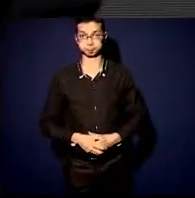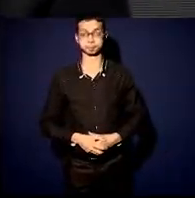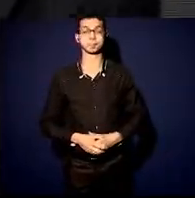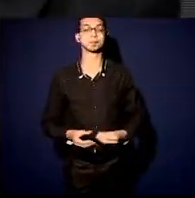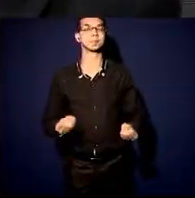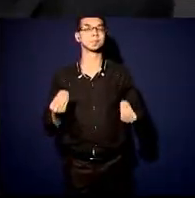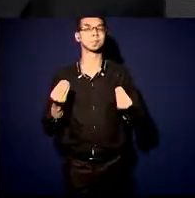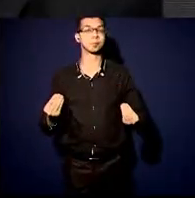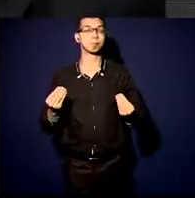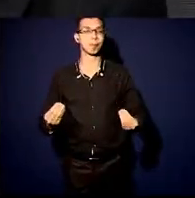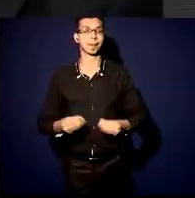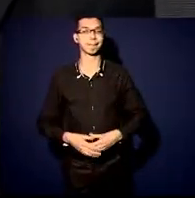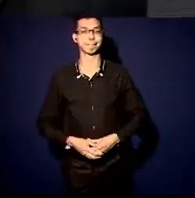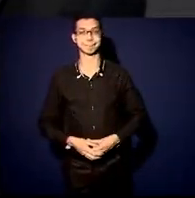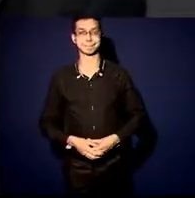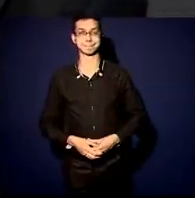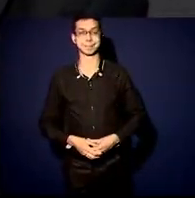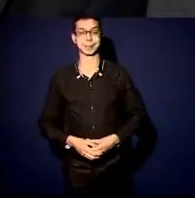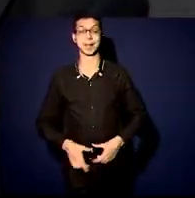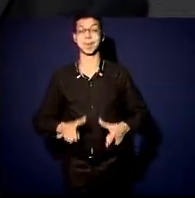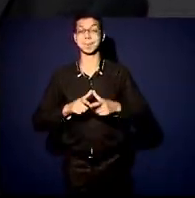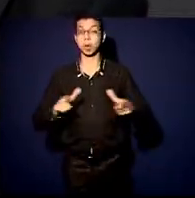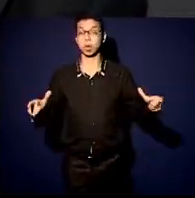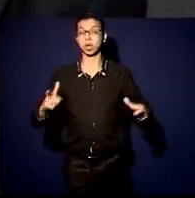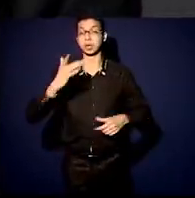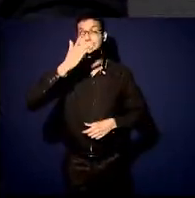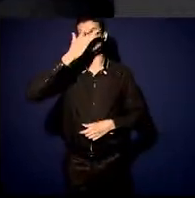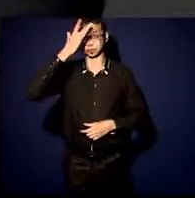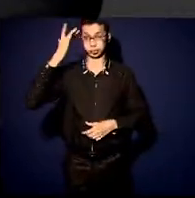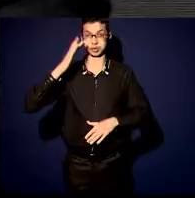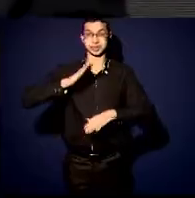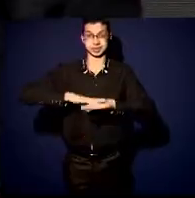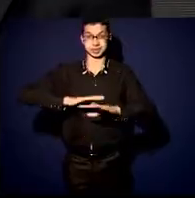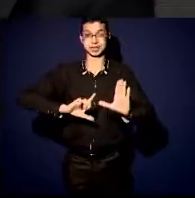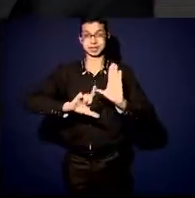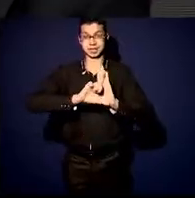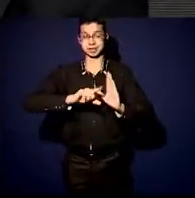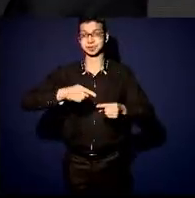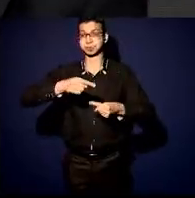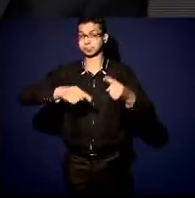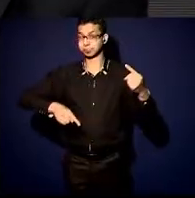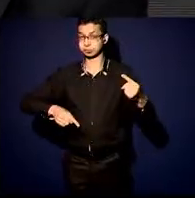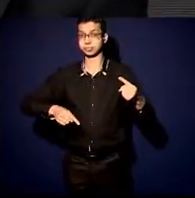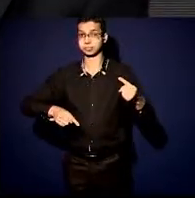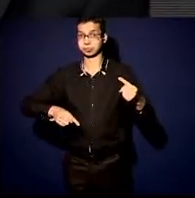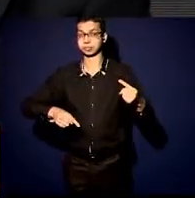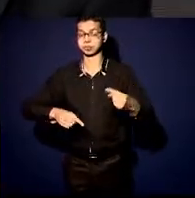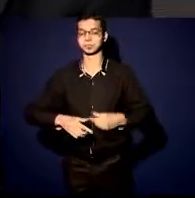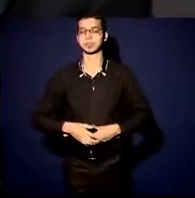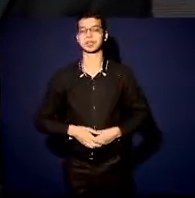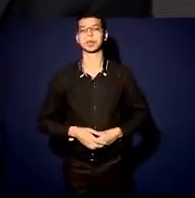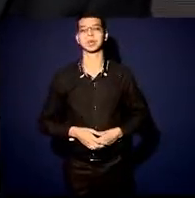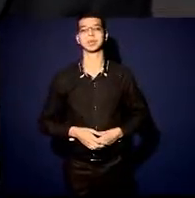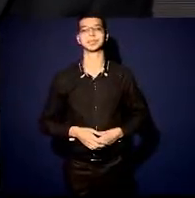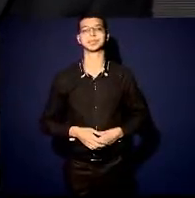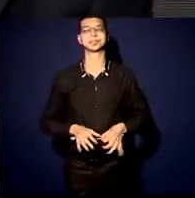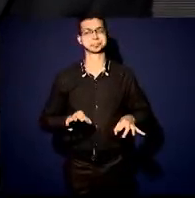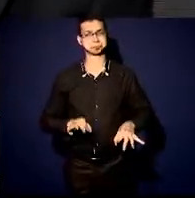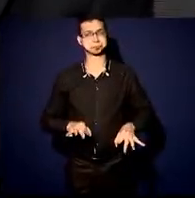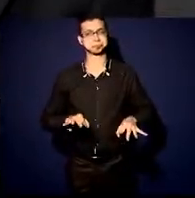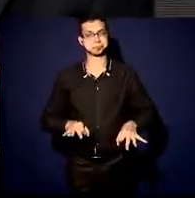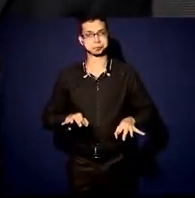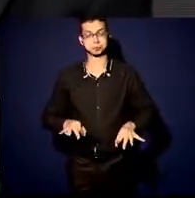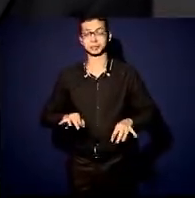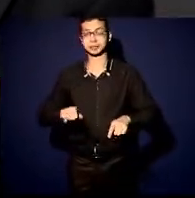que são parte dos lixos são praticadas Amazônia não se aplica isso aos garimpeiros é exatamente